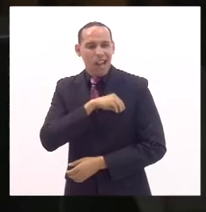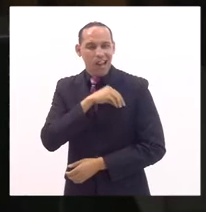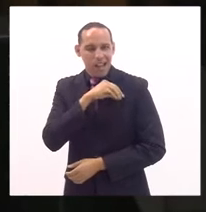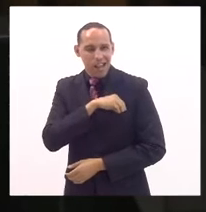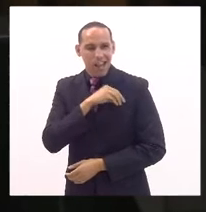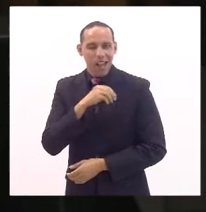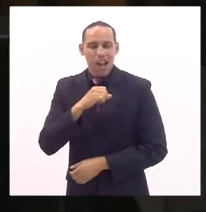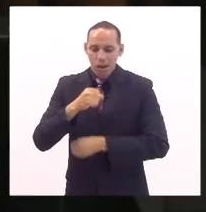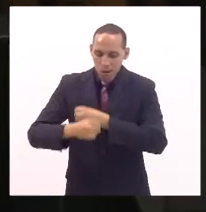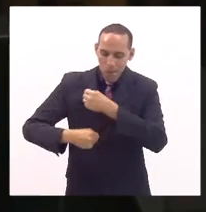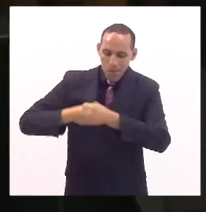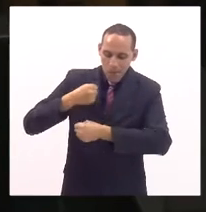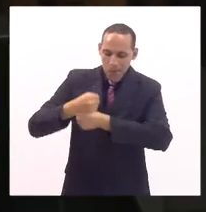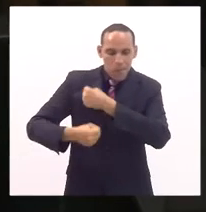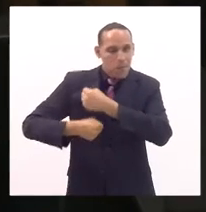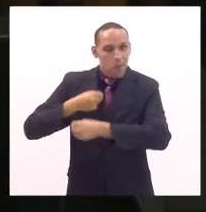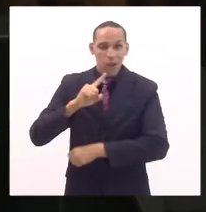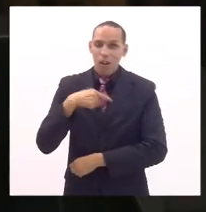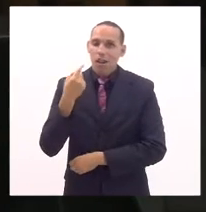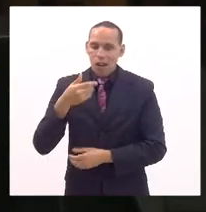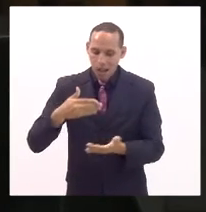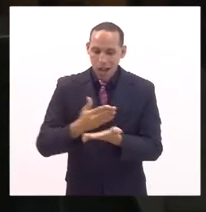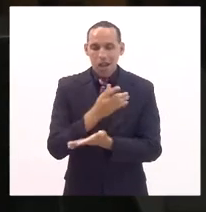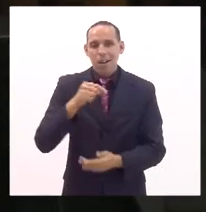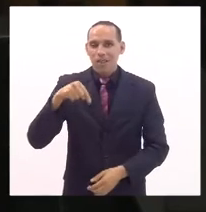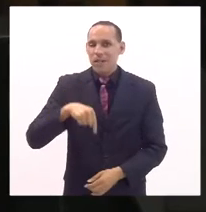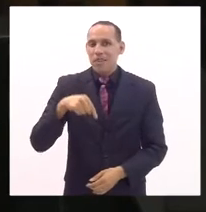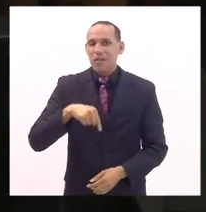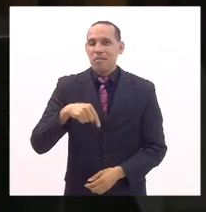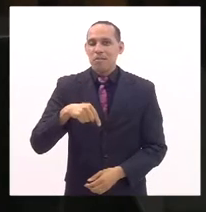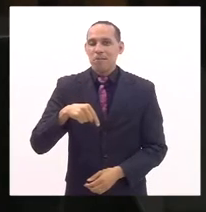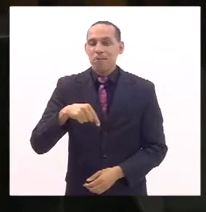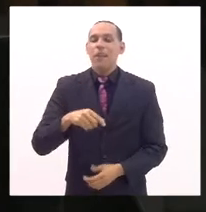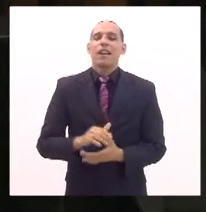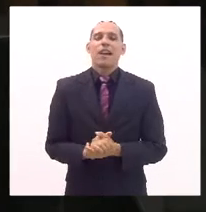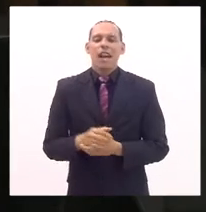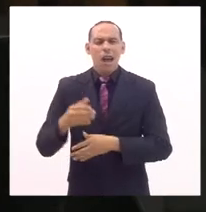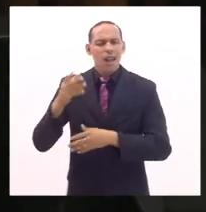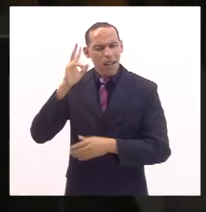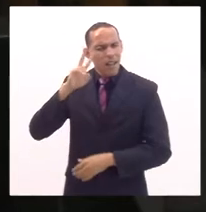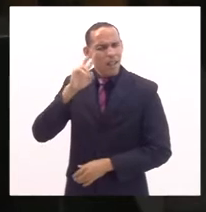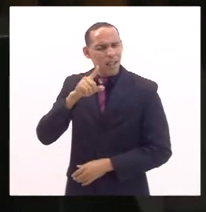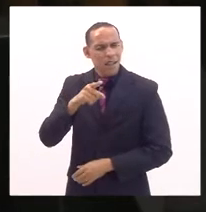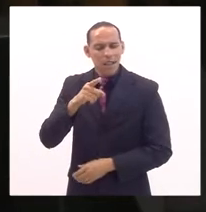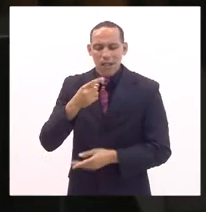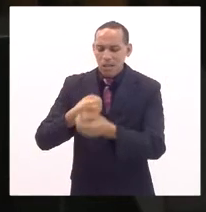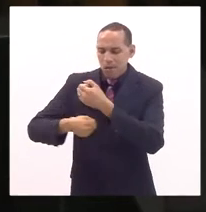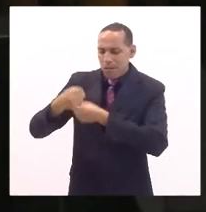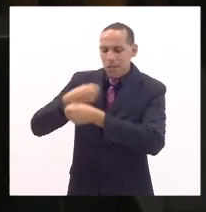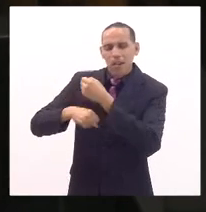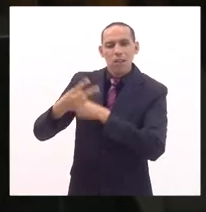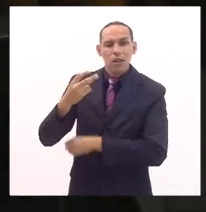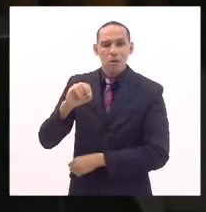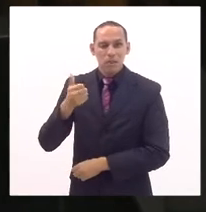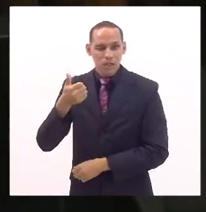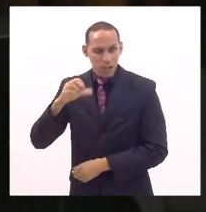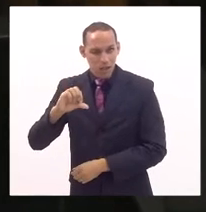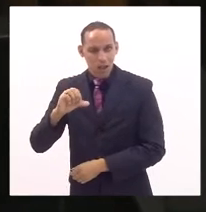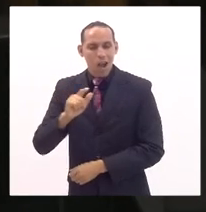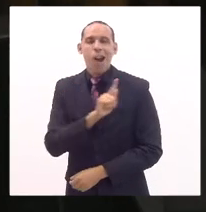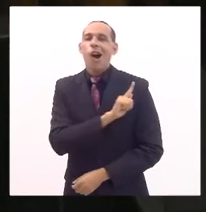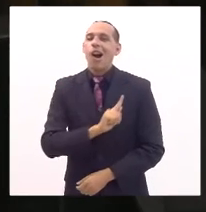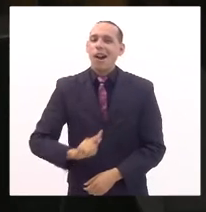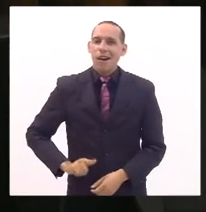se o senhor a tia lembrar em 2019 o governador que ele tava exercício